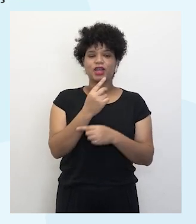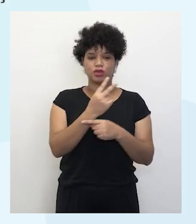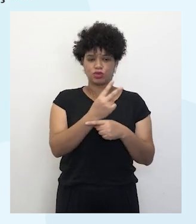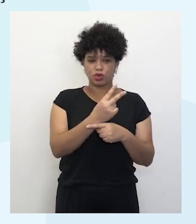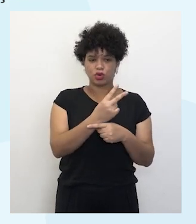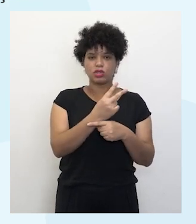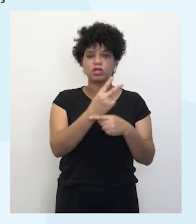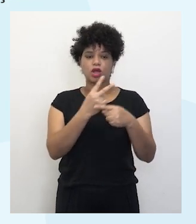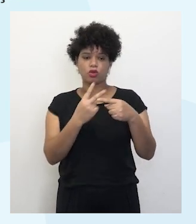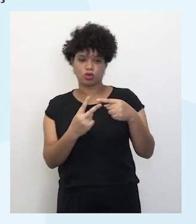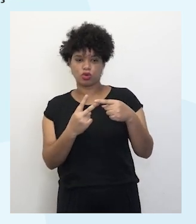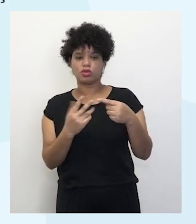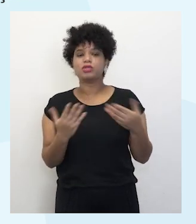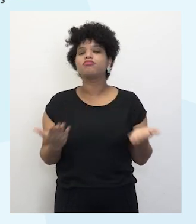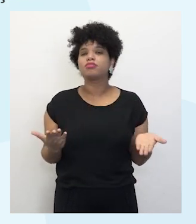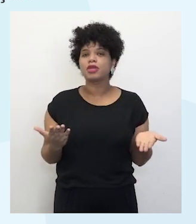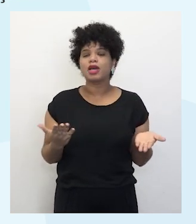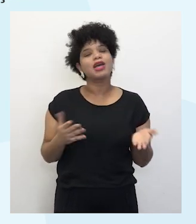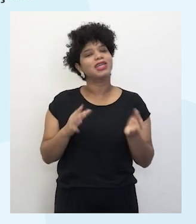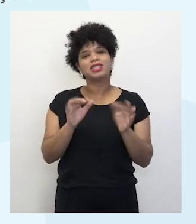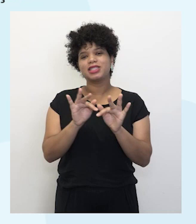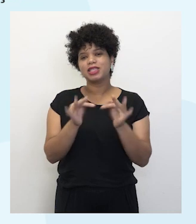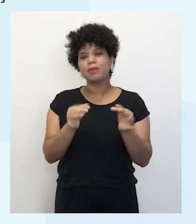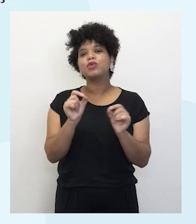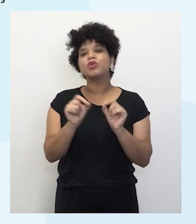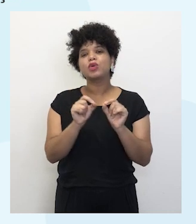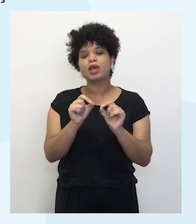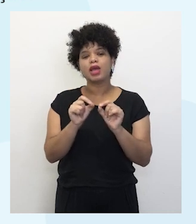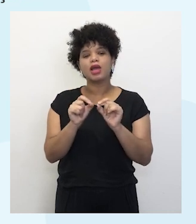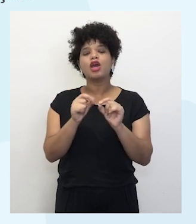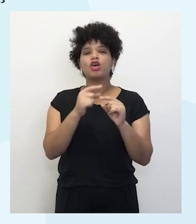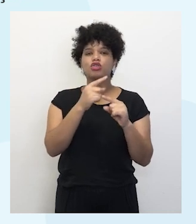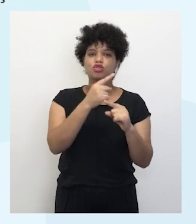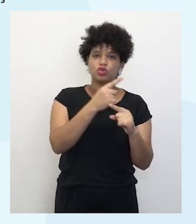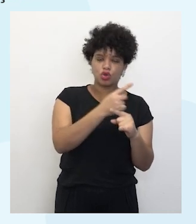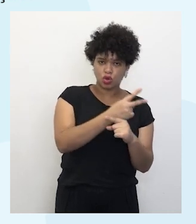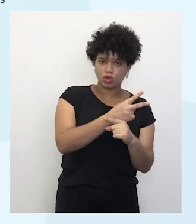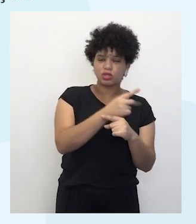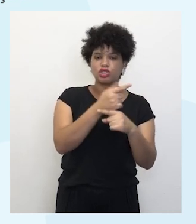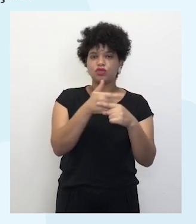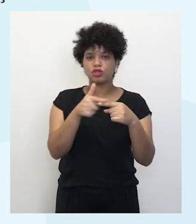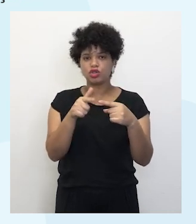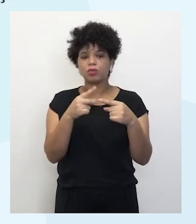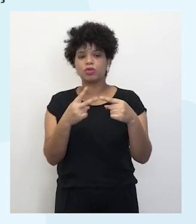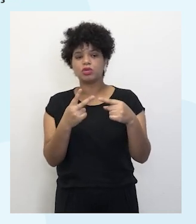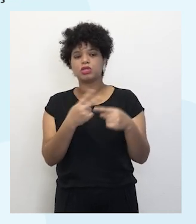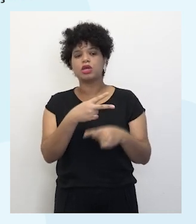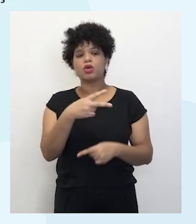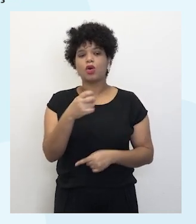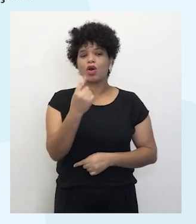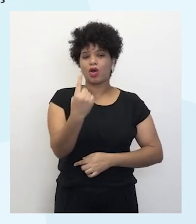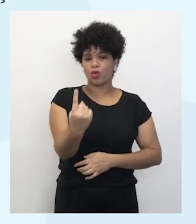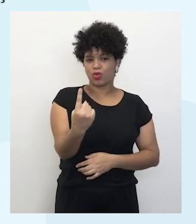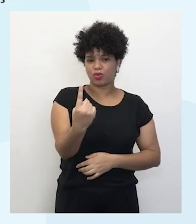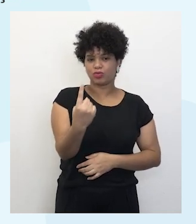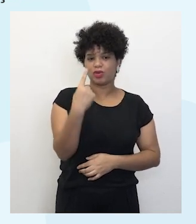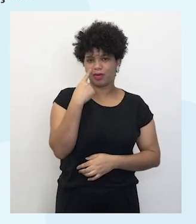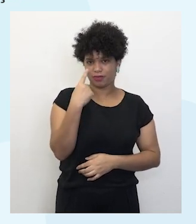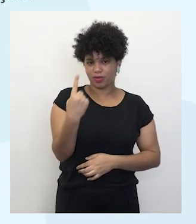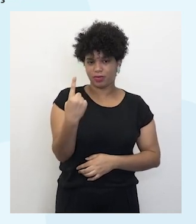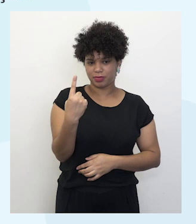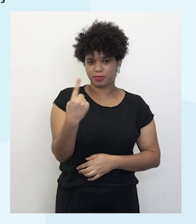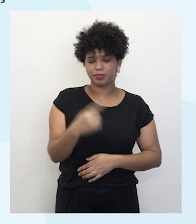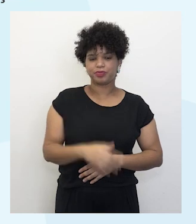e um outro 2. Então, a gente só simplifica dividindo. 2 dividido por 2 dá 1. Aqui a resposta aqui embaixo.